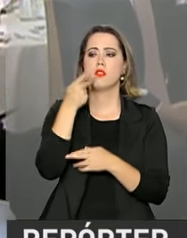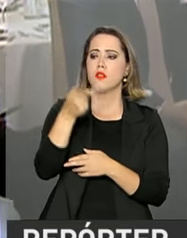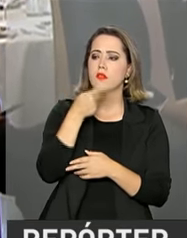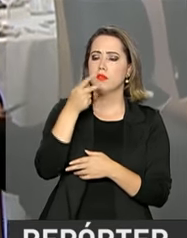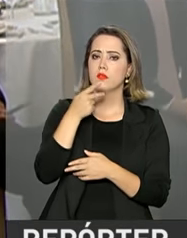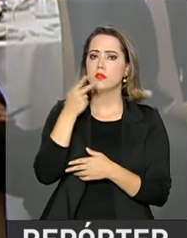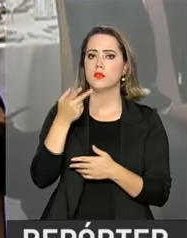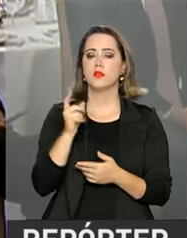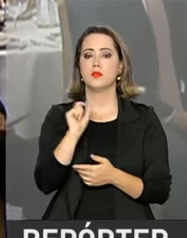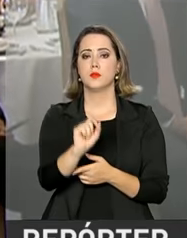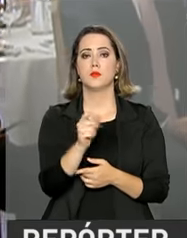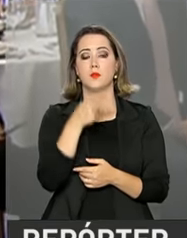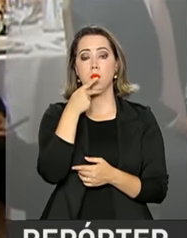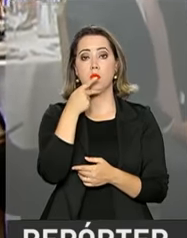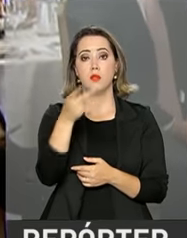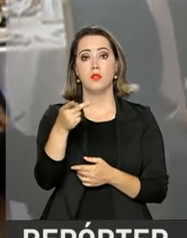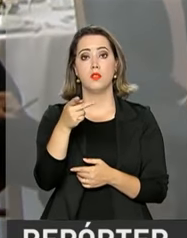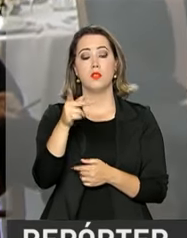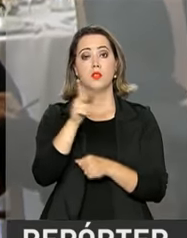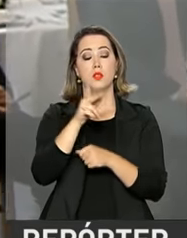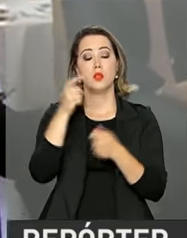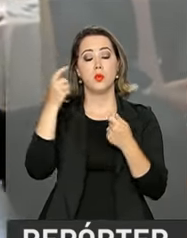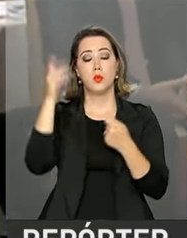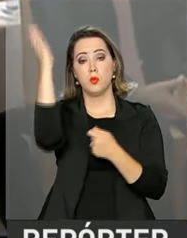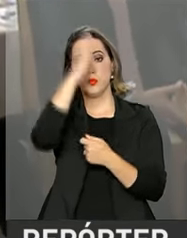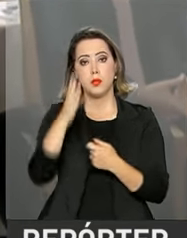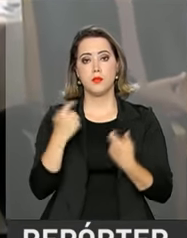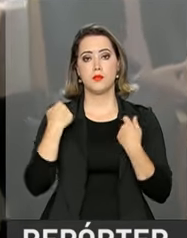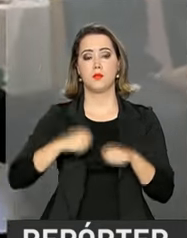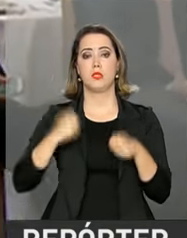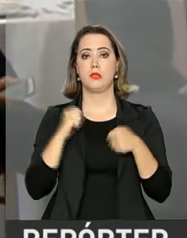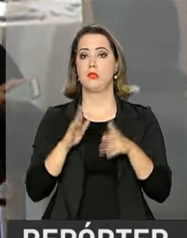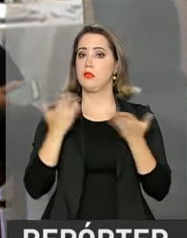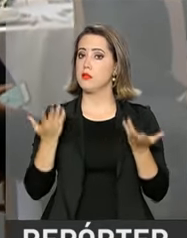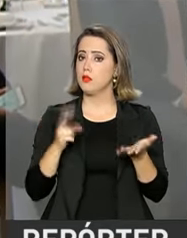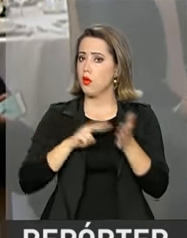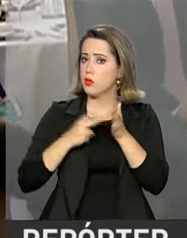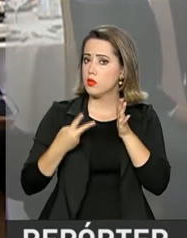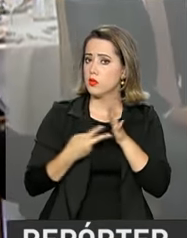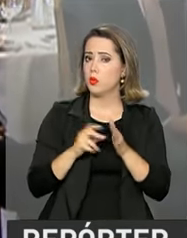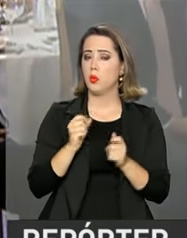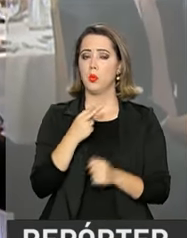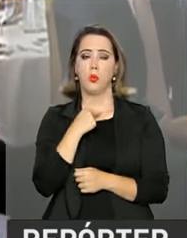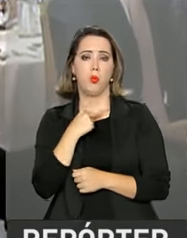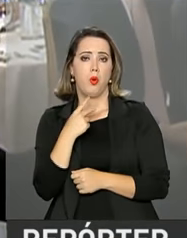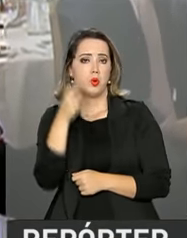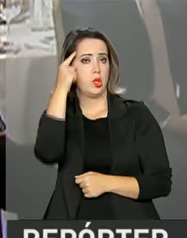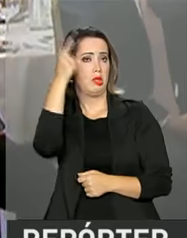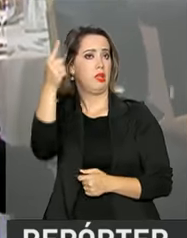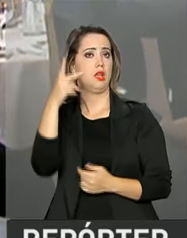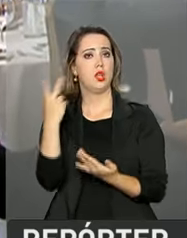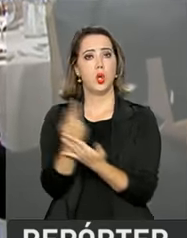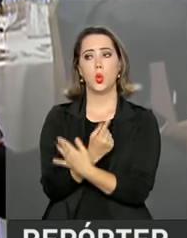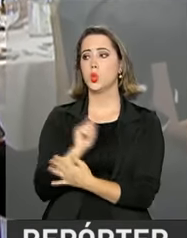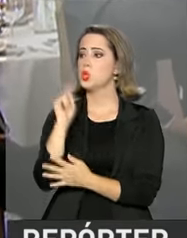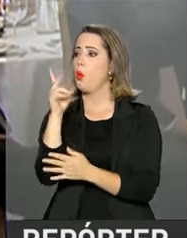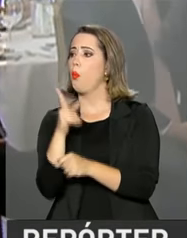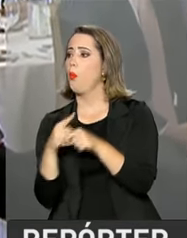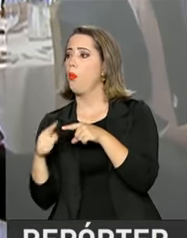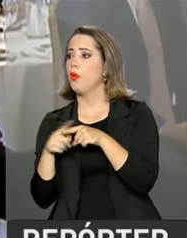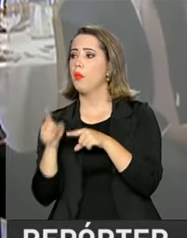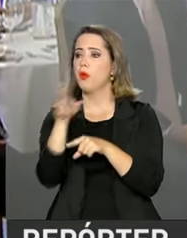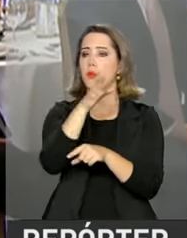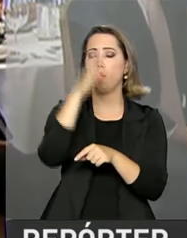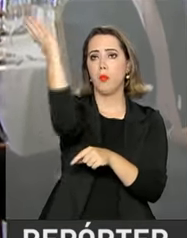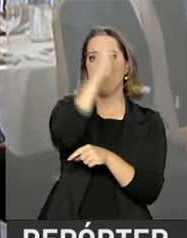para dizer aquilo que o brasil precisa ou seja não se pode ter a ideia de que porque aconteceu isso aquilo o